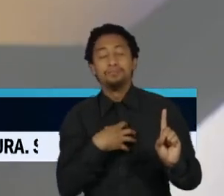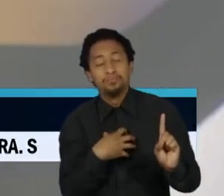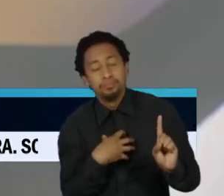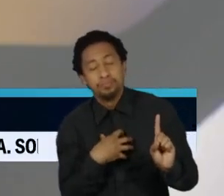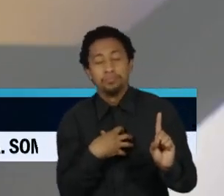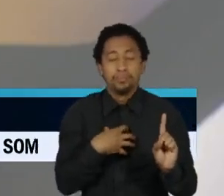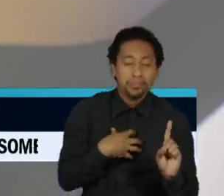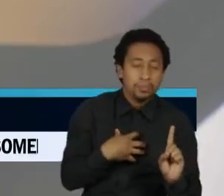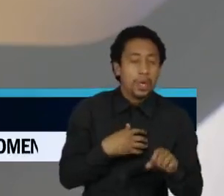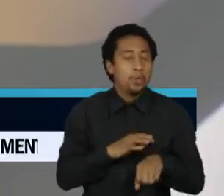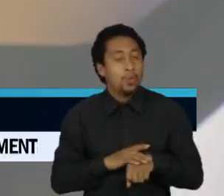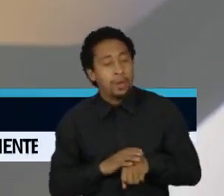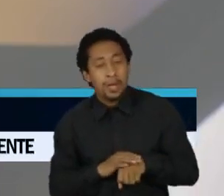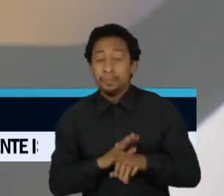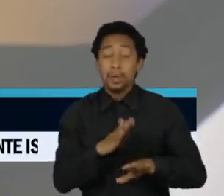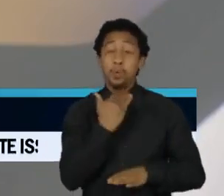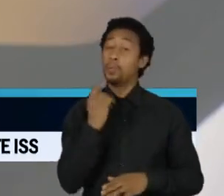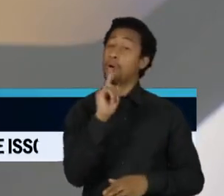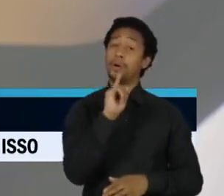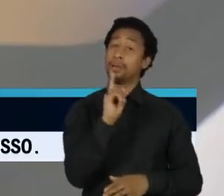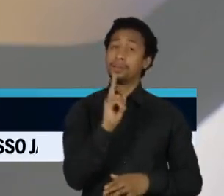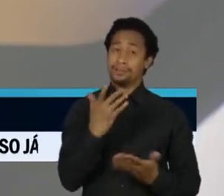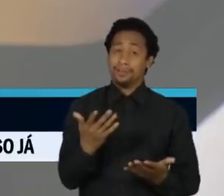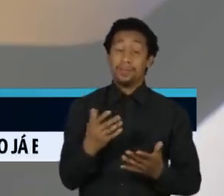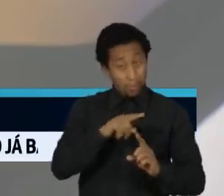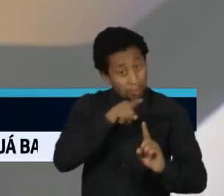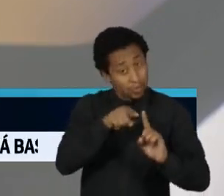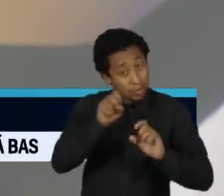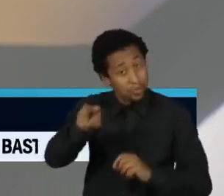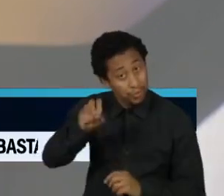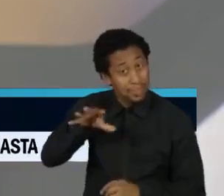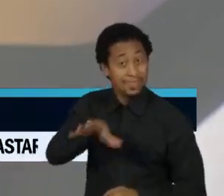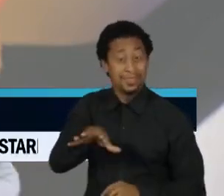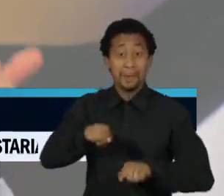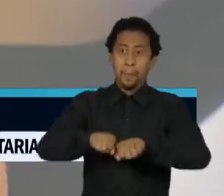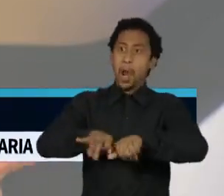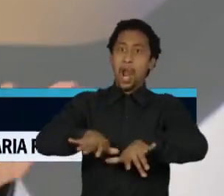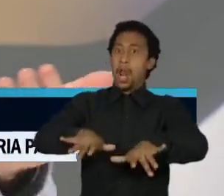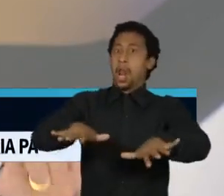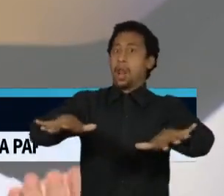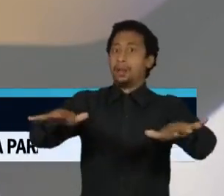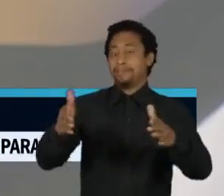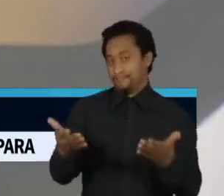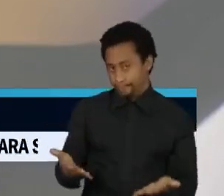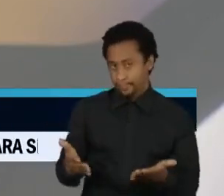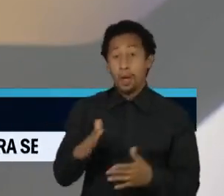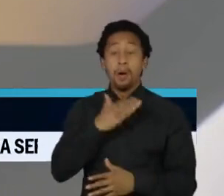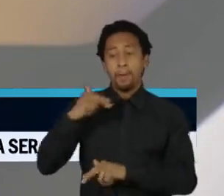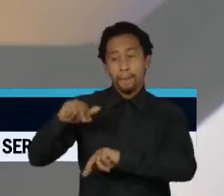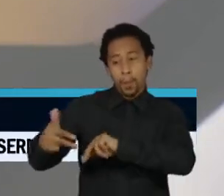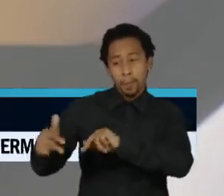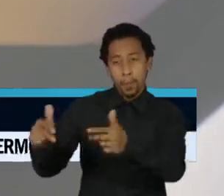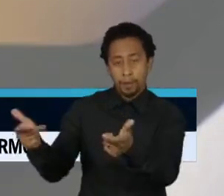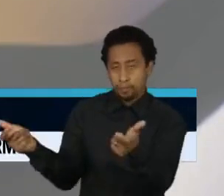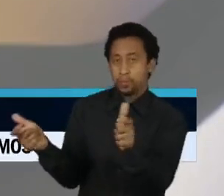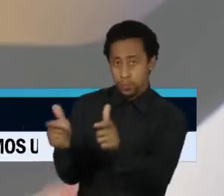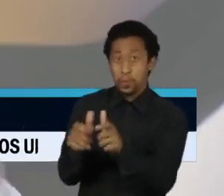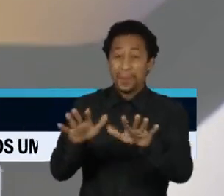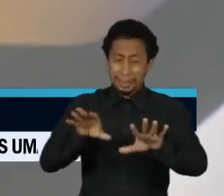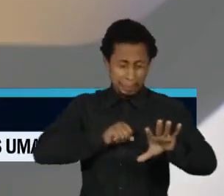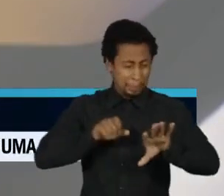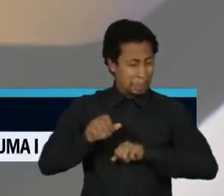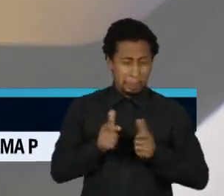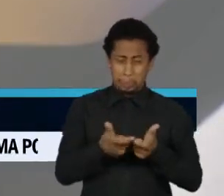pegando a Covid, mas menos gente morrendo, felizmente, por causa do vírus e por causa da